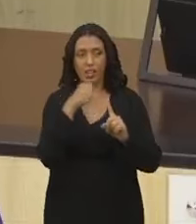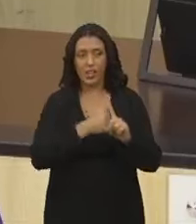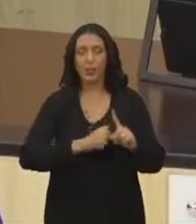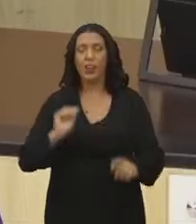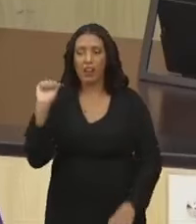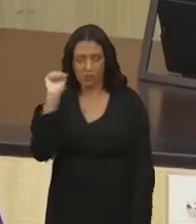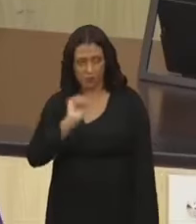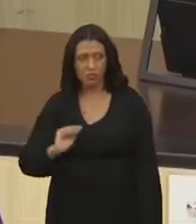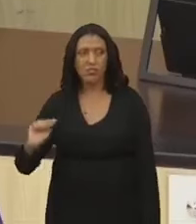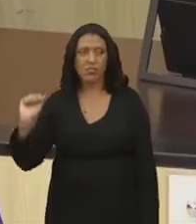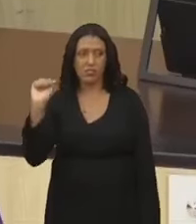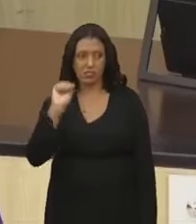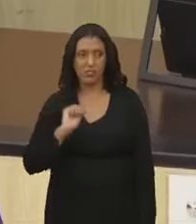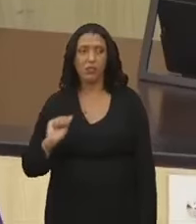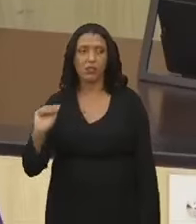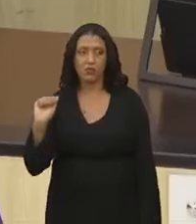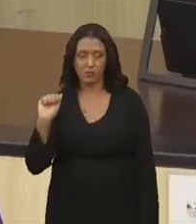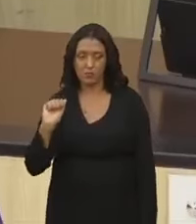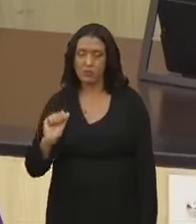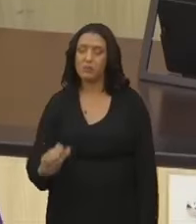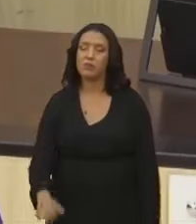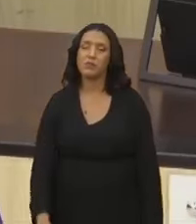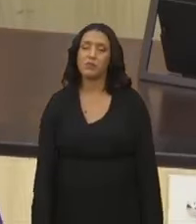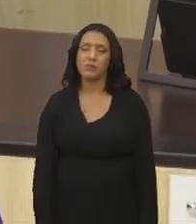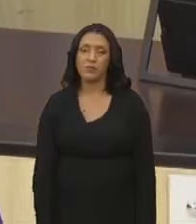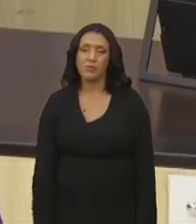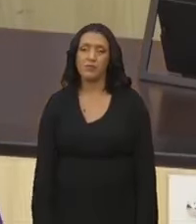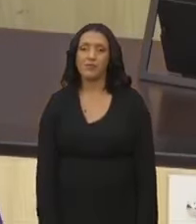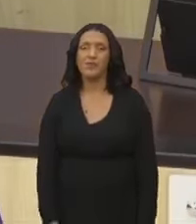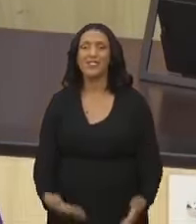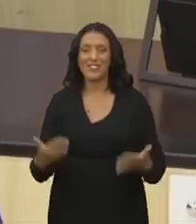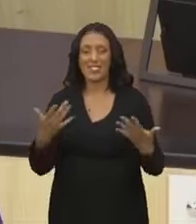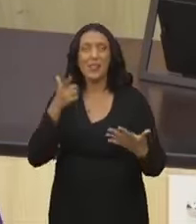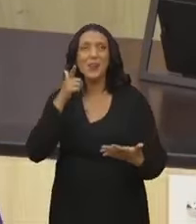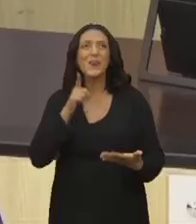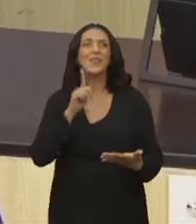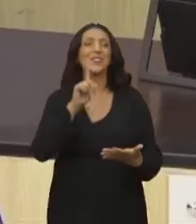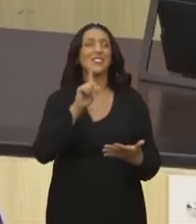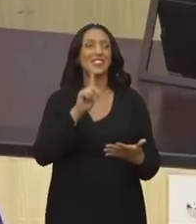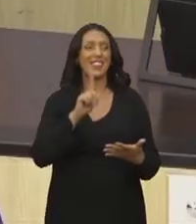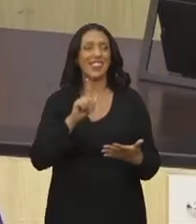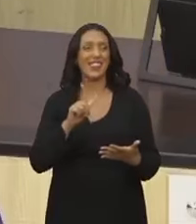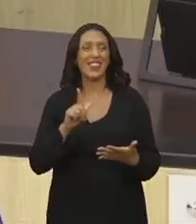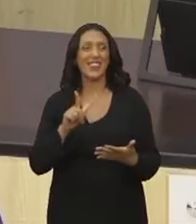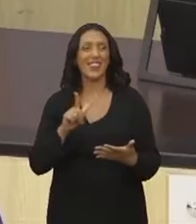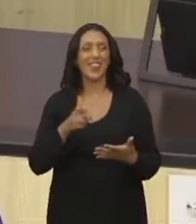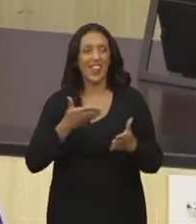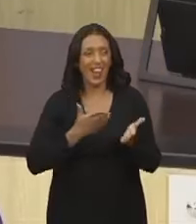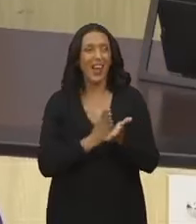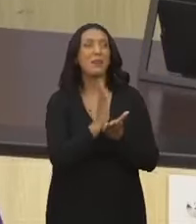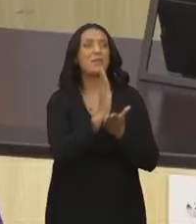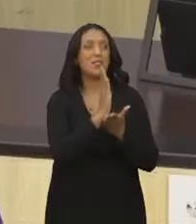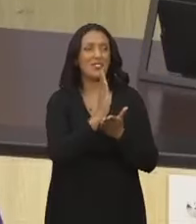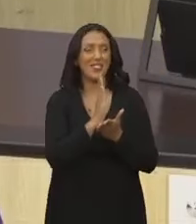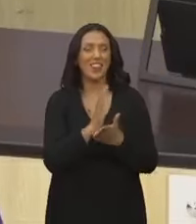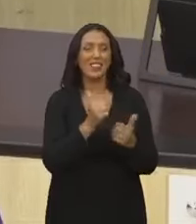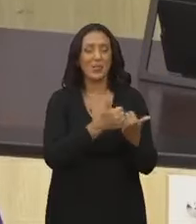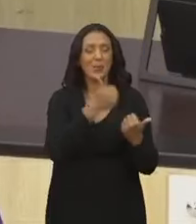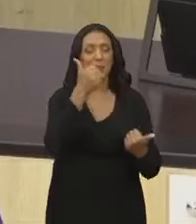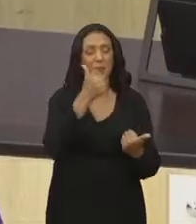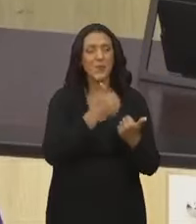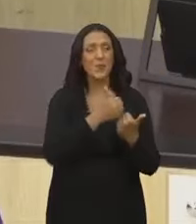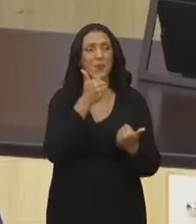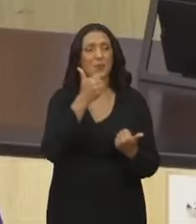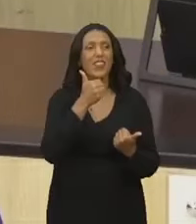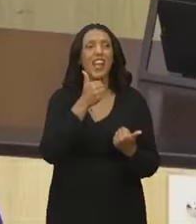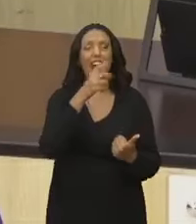de IJAL, que terá sua subprefeitura, IJAL Irajá, e também os